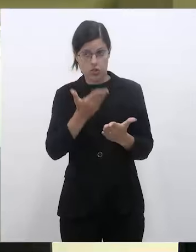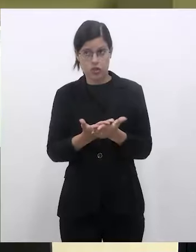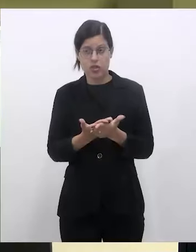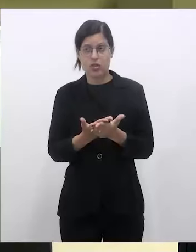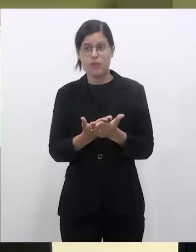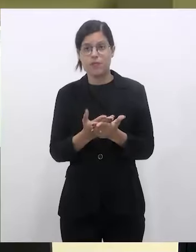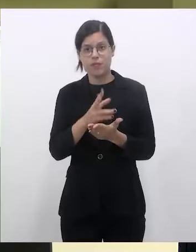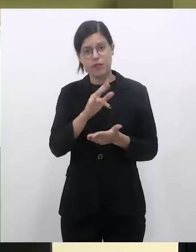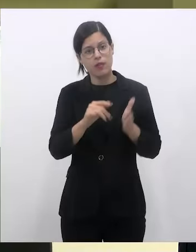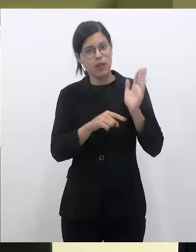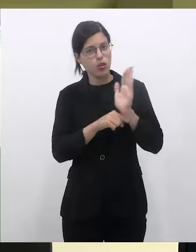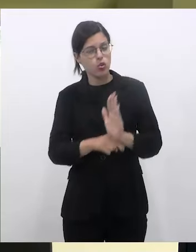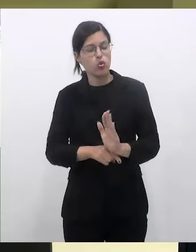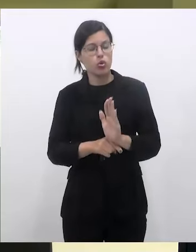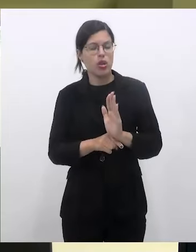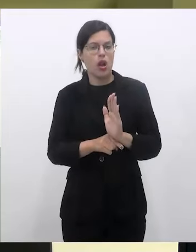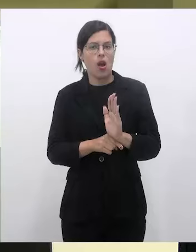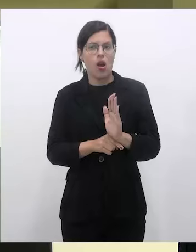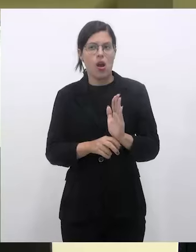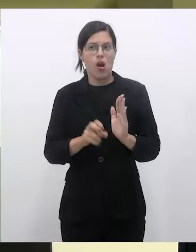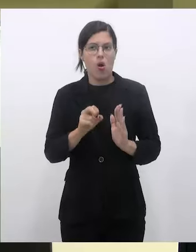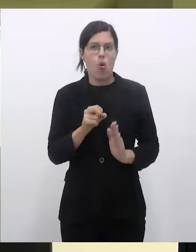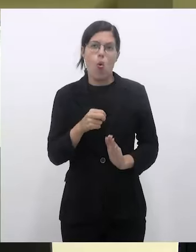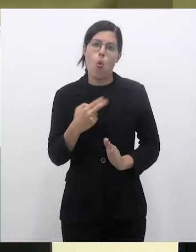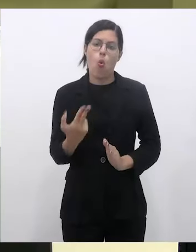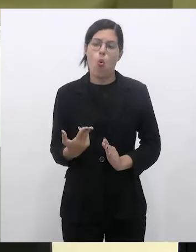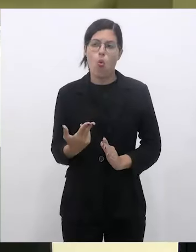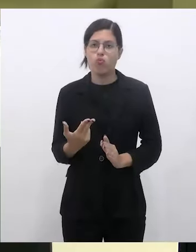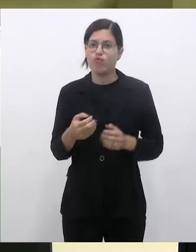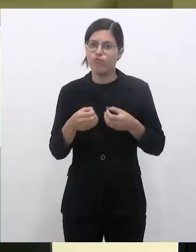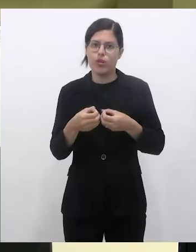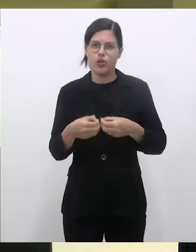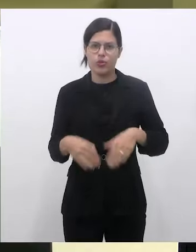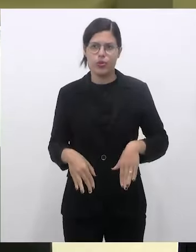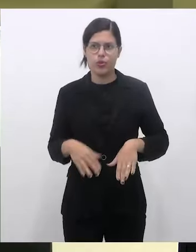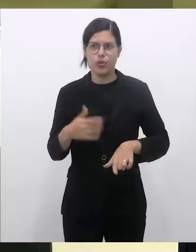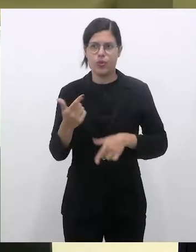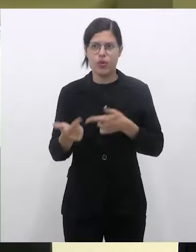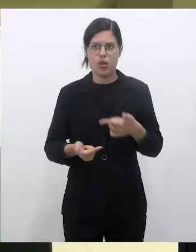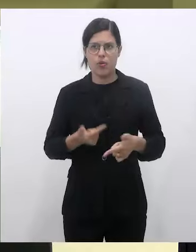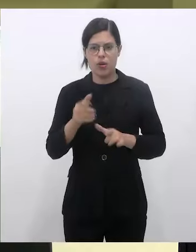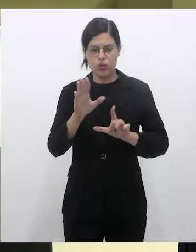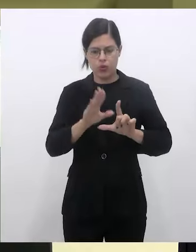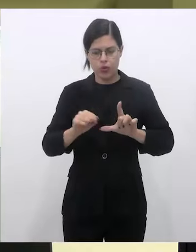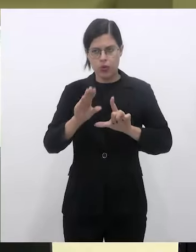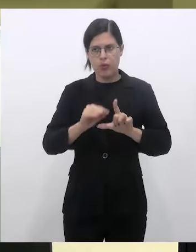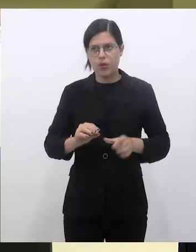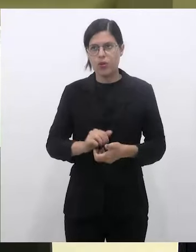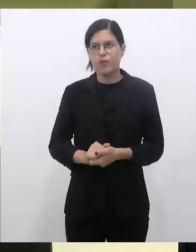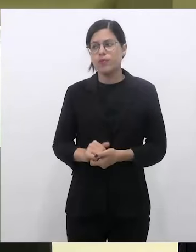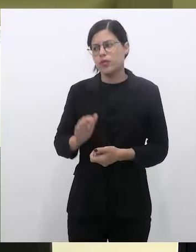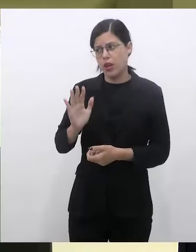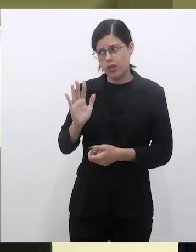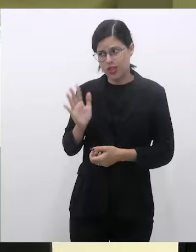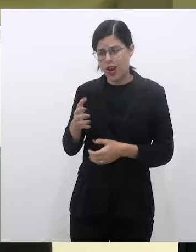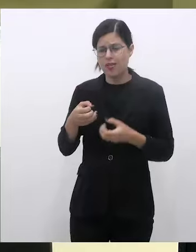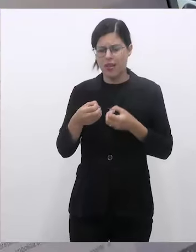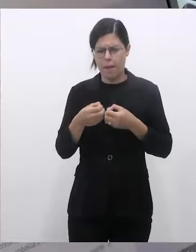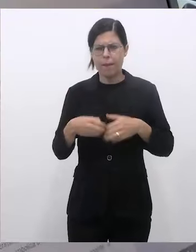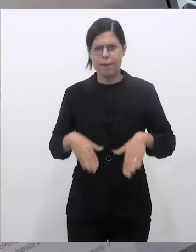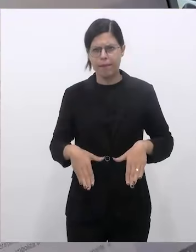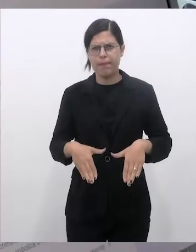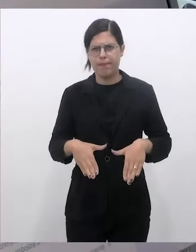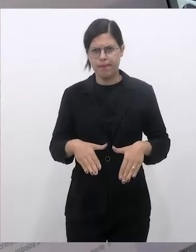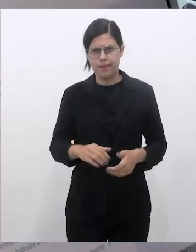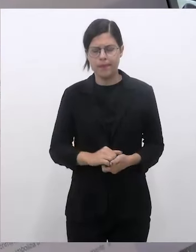vai ajudar ou vai, de certa forma, prejudicar o trabalho dos dubladores? Já